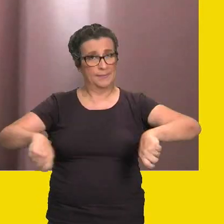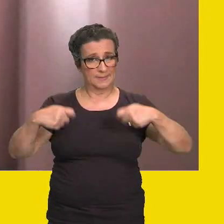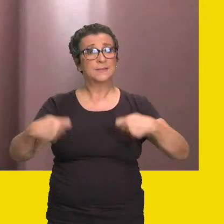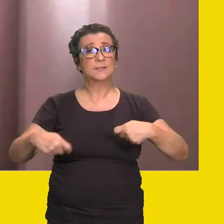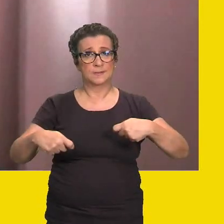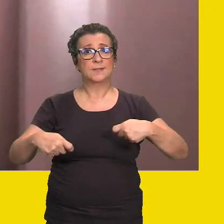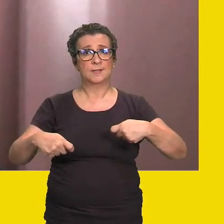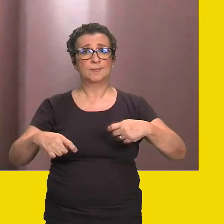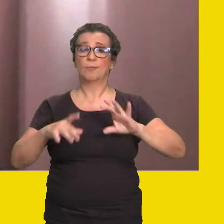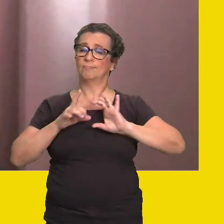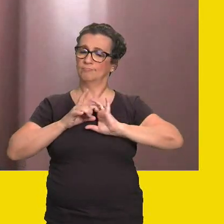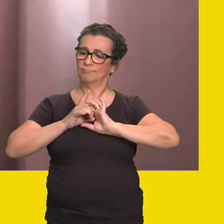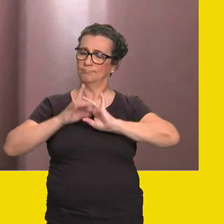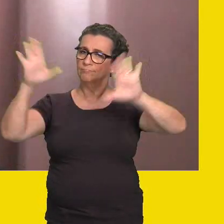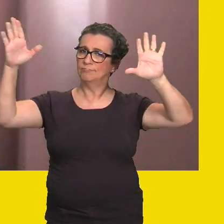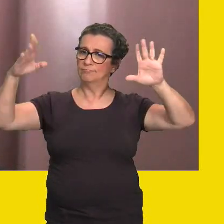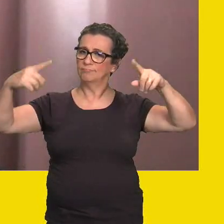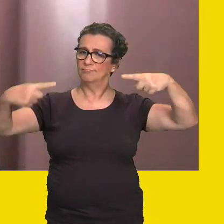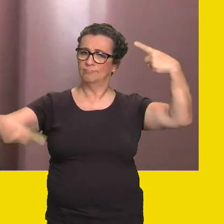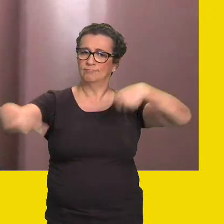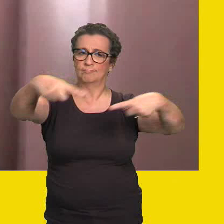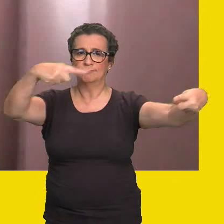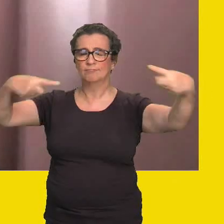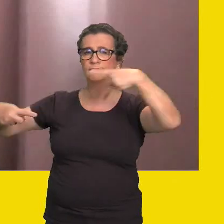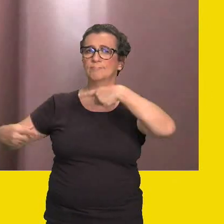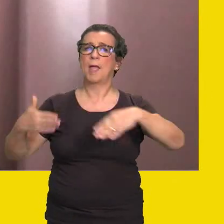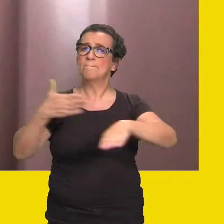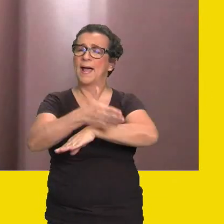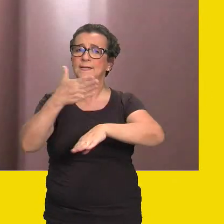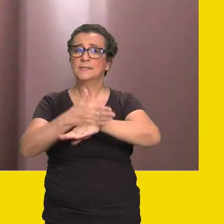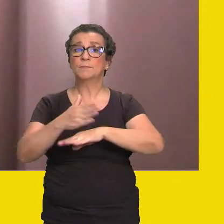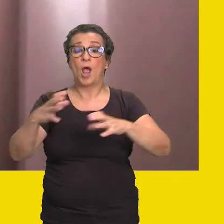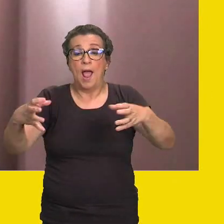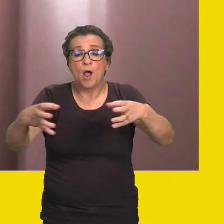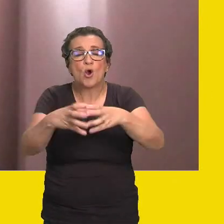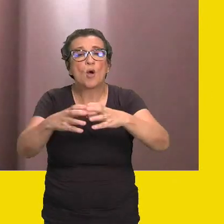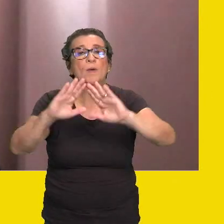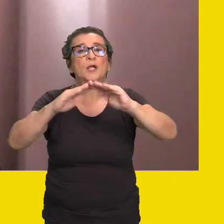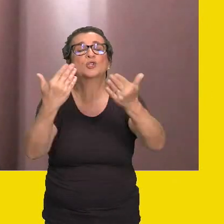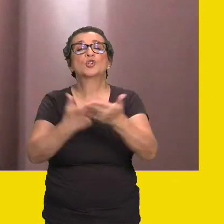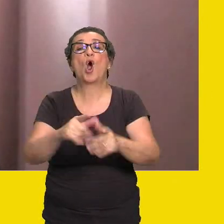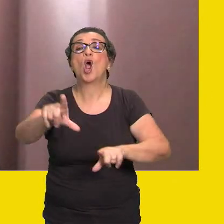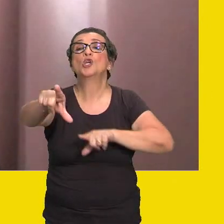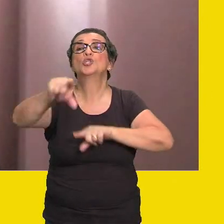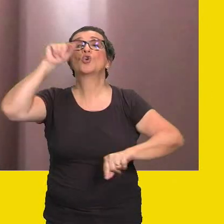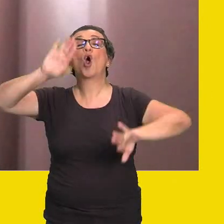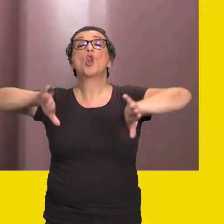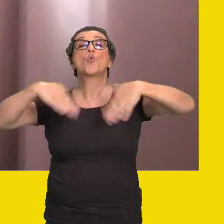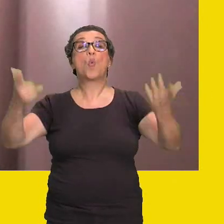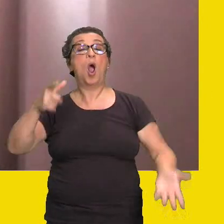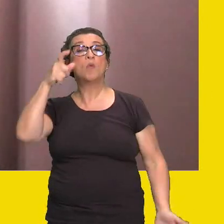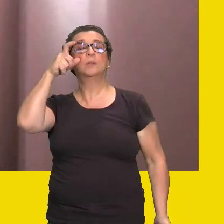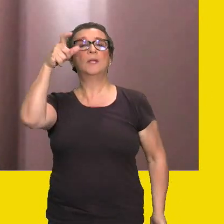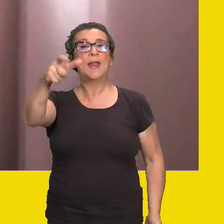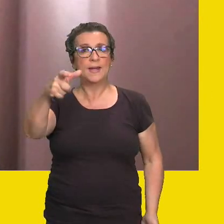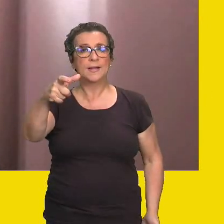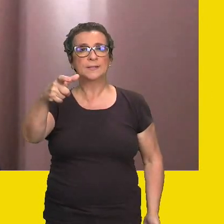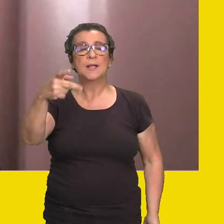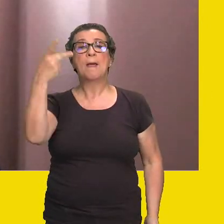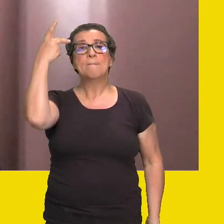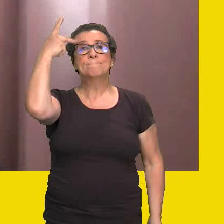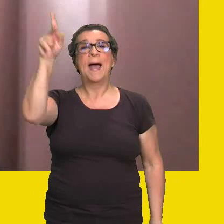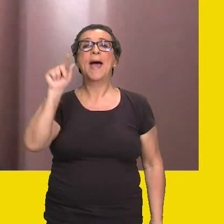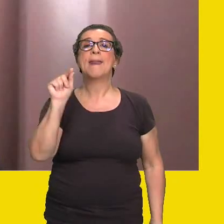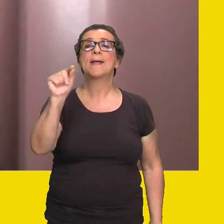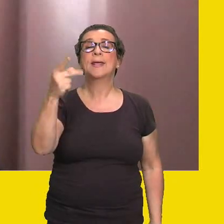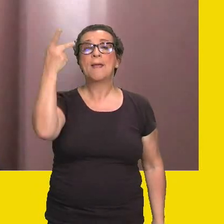democrática e participativa, onde a comunidade escolar decide qual currículo interessa, respondendo para quê, para quem e